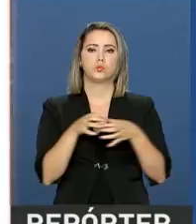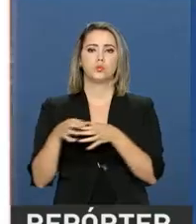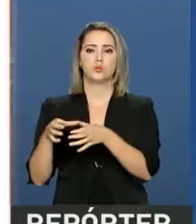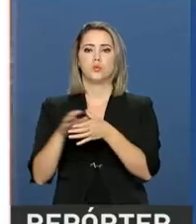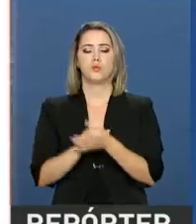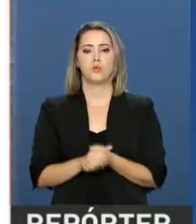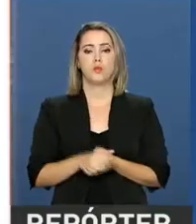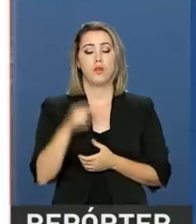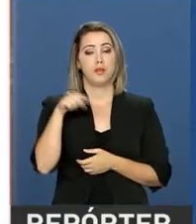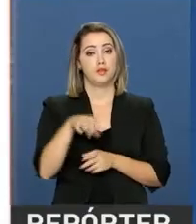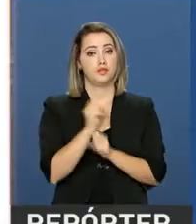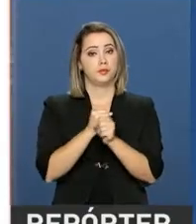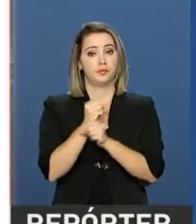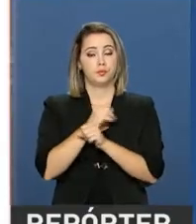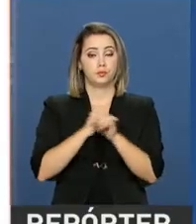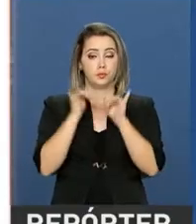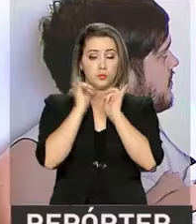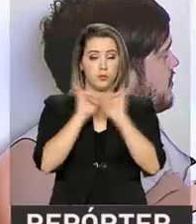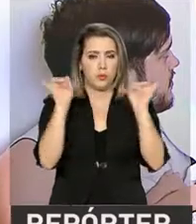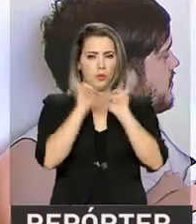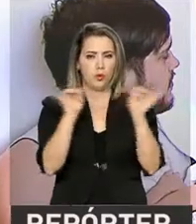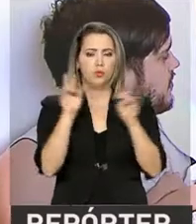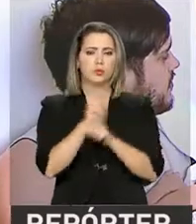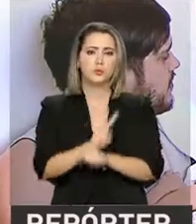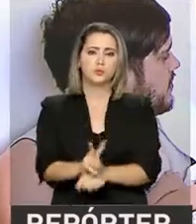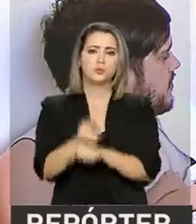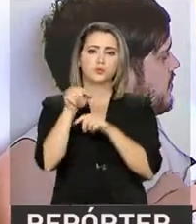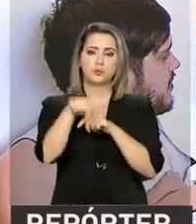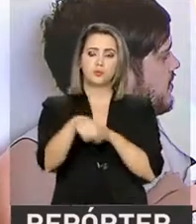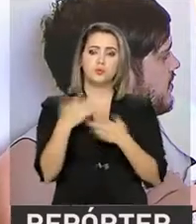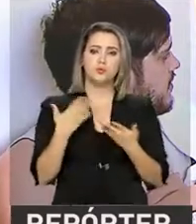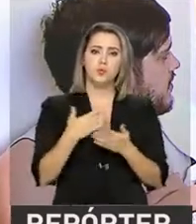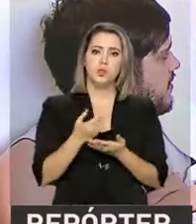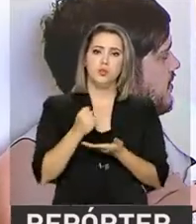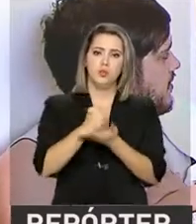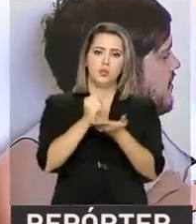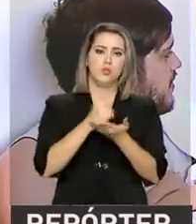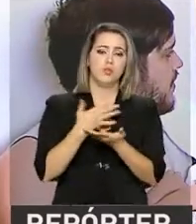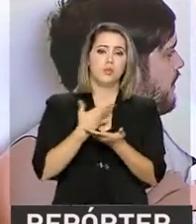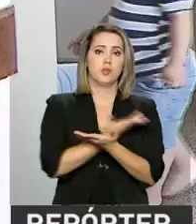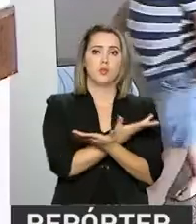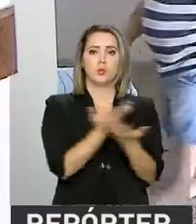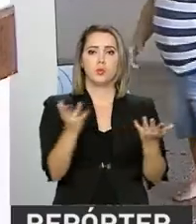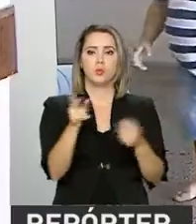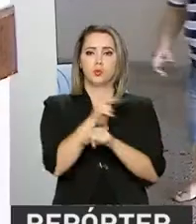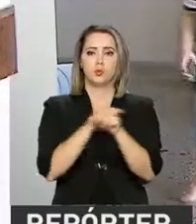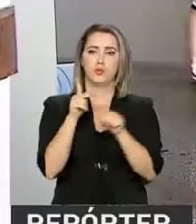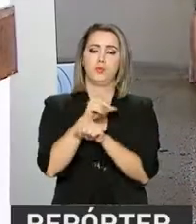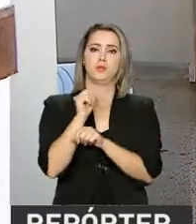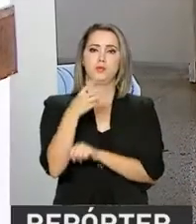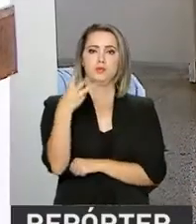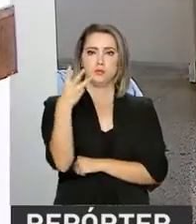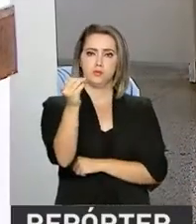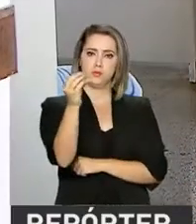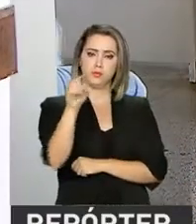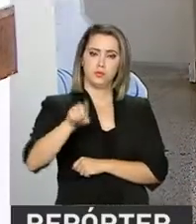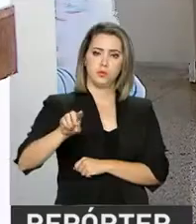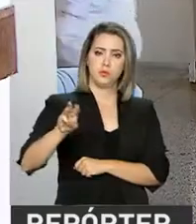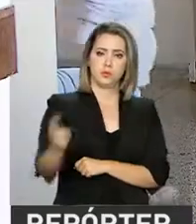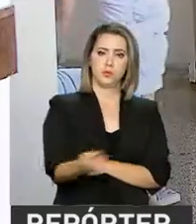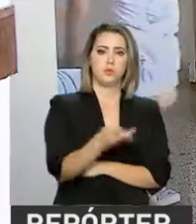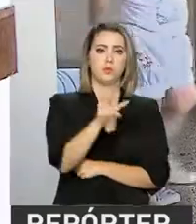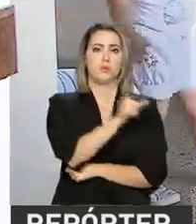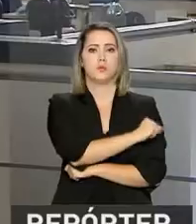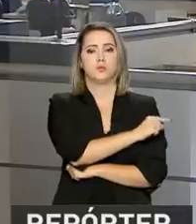populacionais. Neste ano, o Programa Nacional de Imunizações vai distribuir em todo o país 300 milhões de doses de vacinas